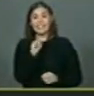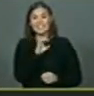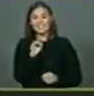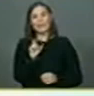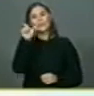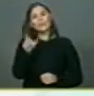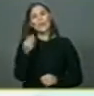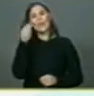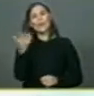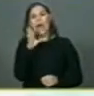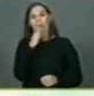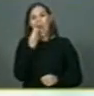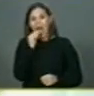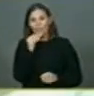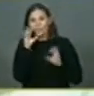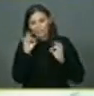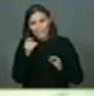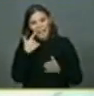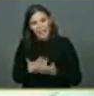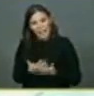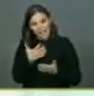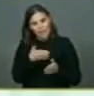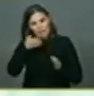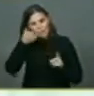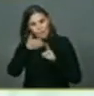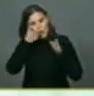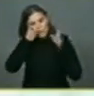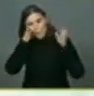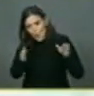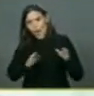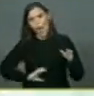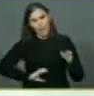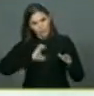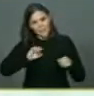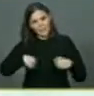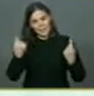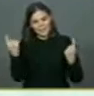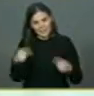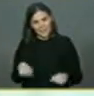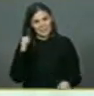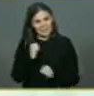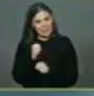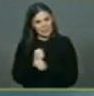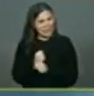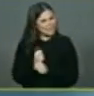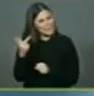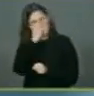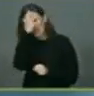é capaz de ser o aluno mais aqui concentrado e confiante e que faz sempre as coisas a 100%.